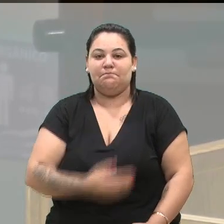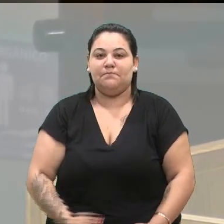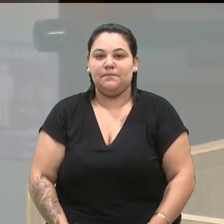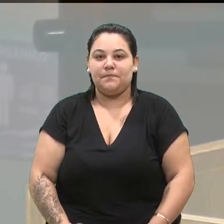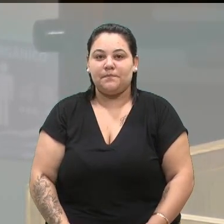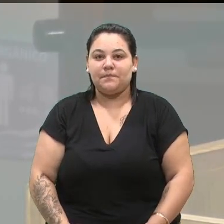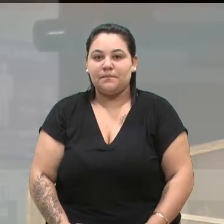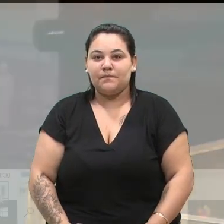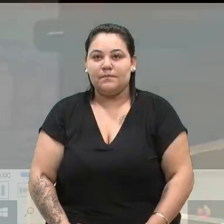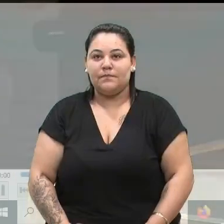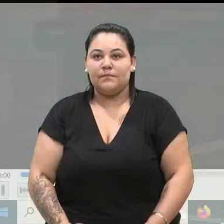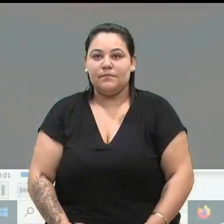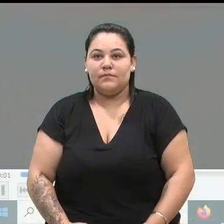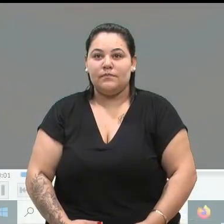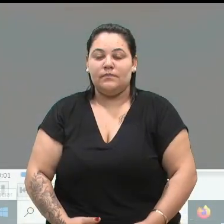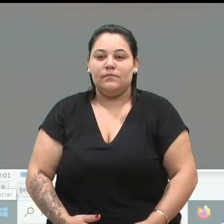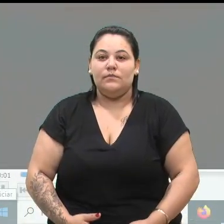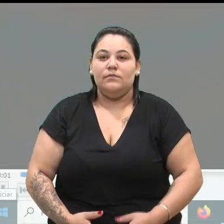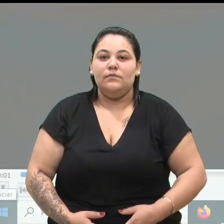passar.